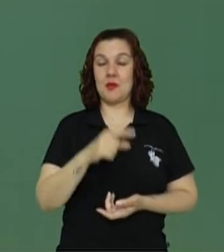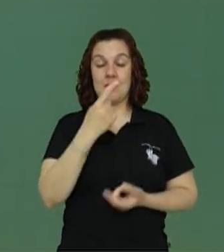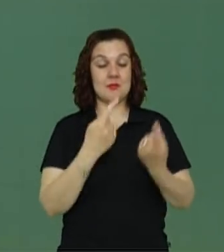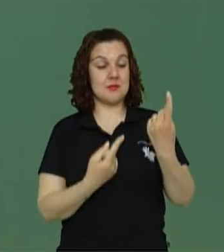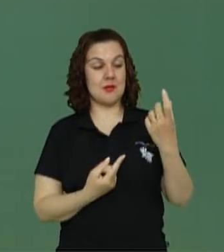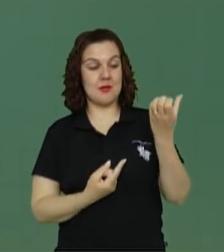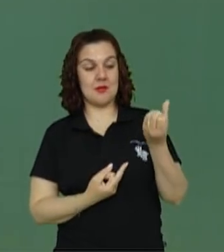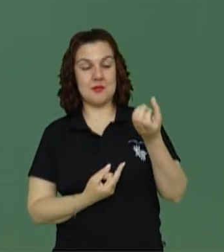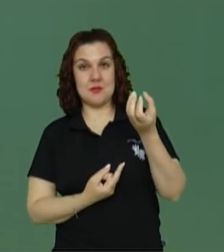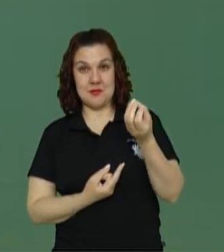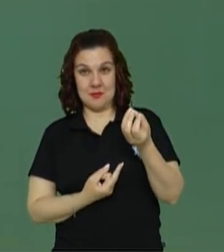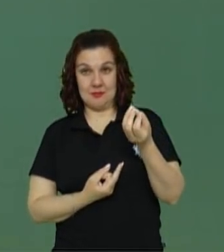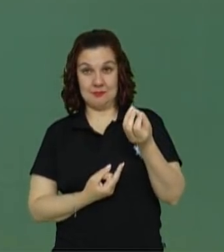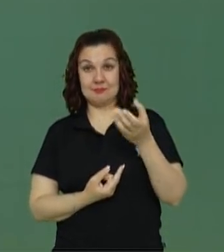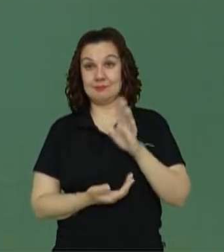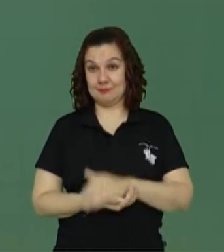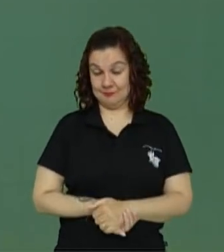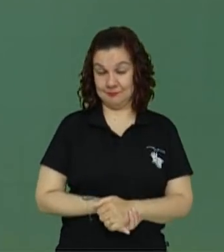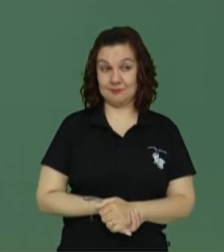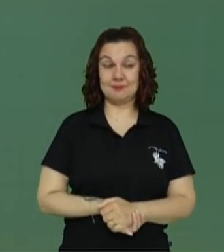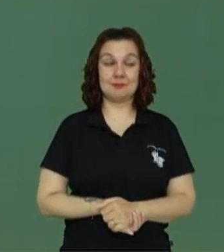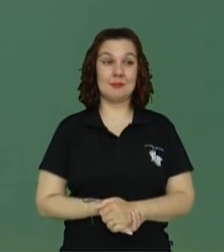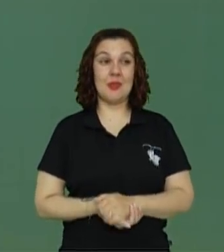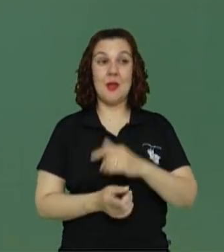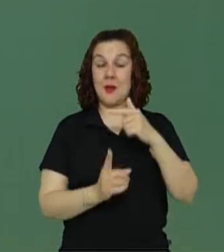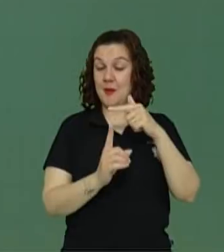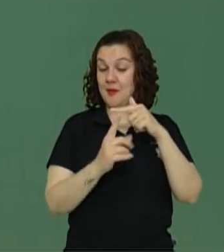X sobre 160